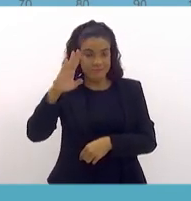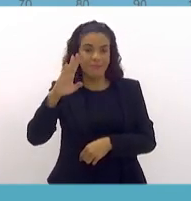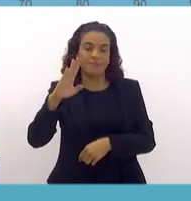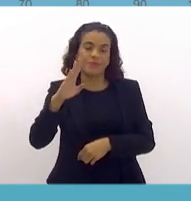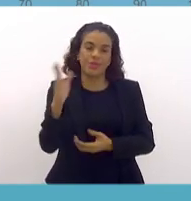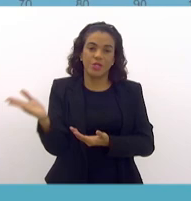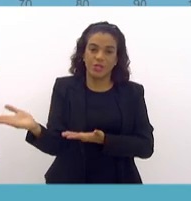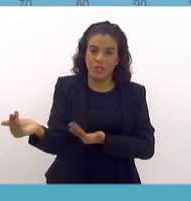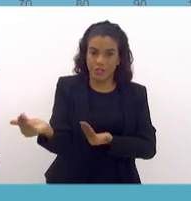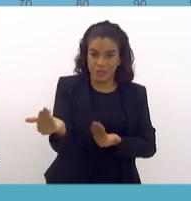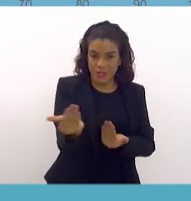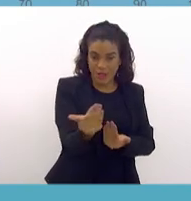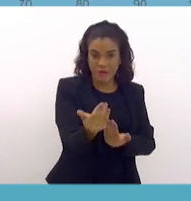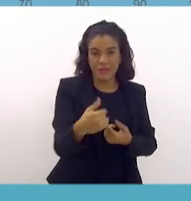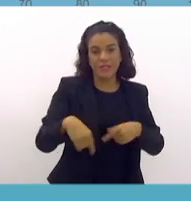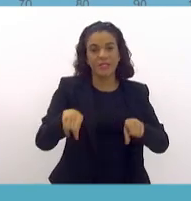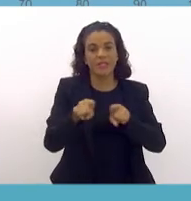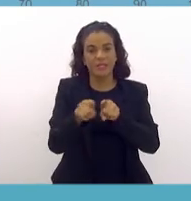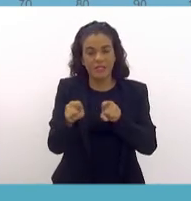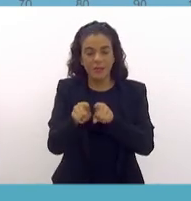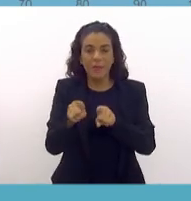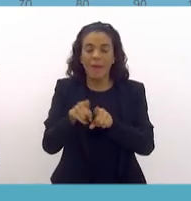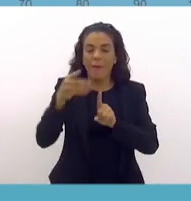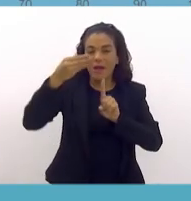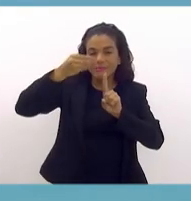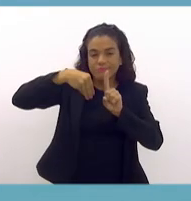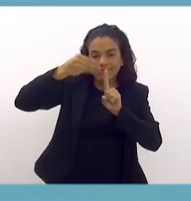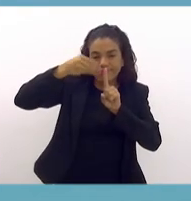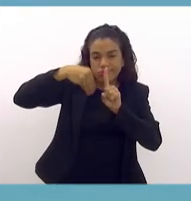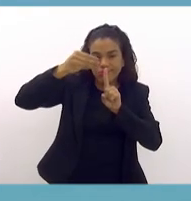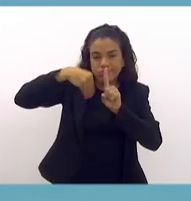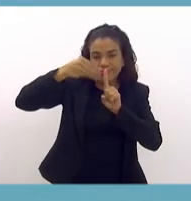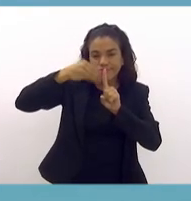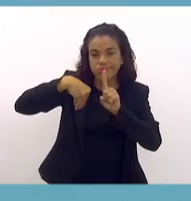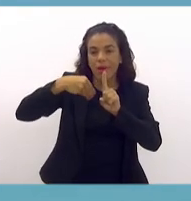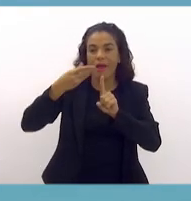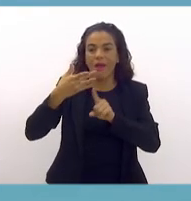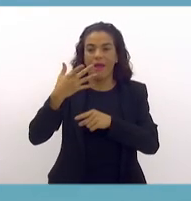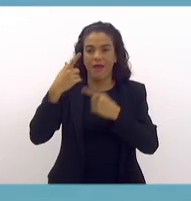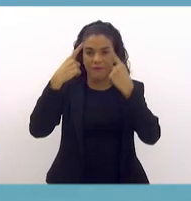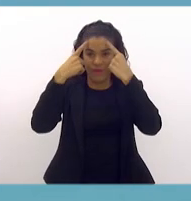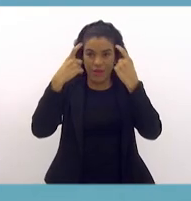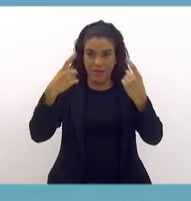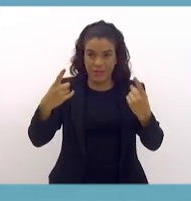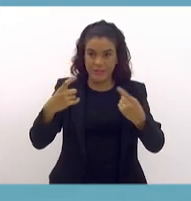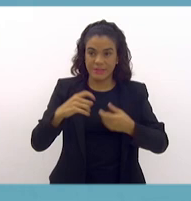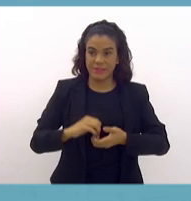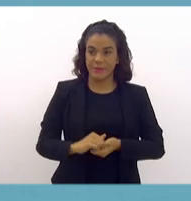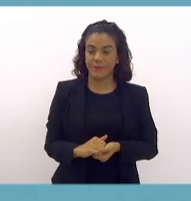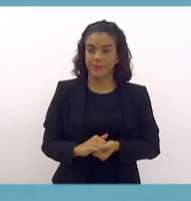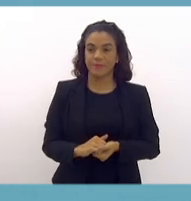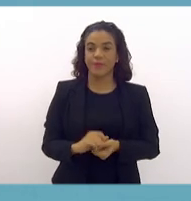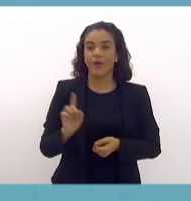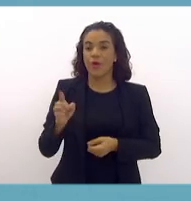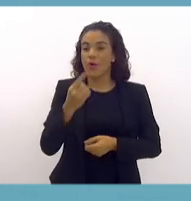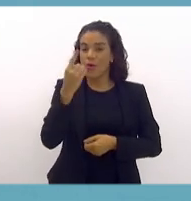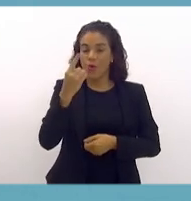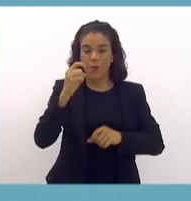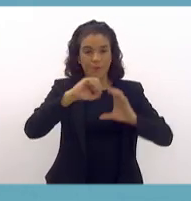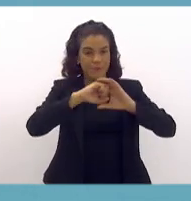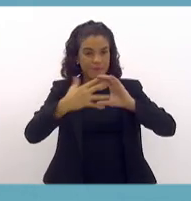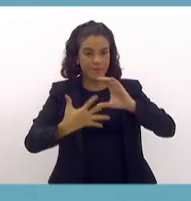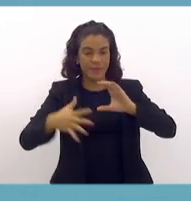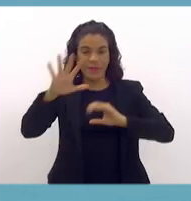de jovens e que também é mais vulnerável a esse tipo de violência. E aí, um aspecto importante